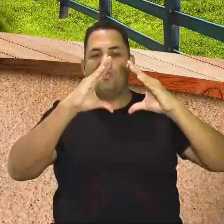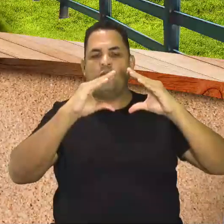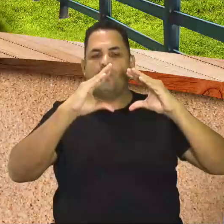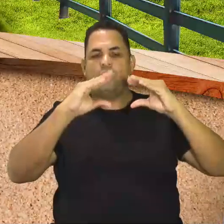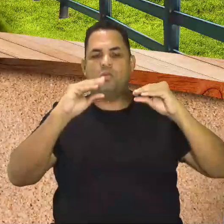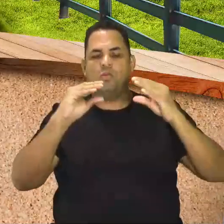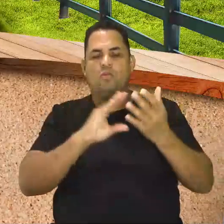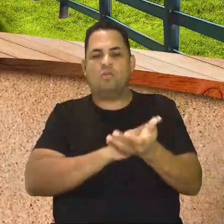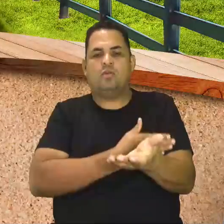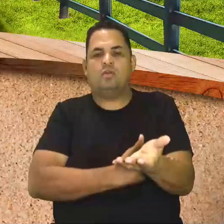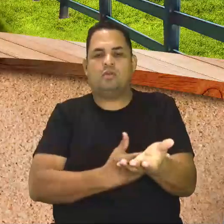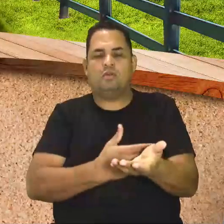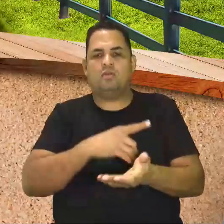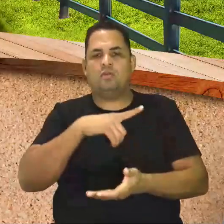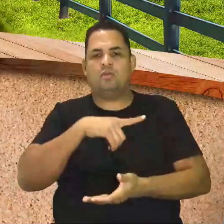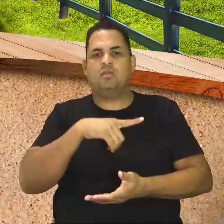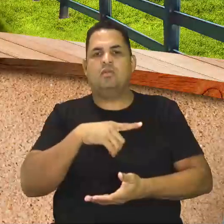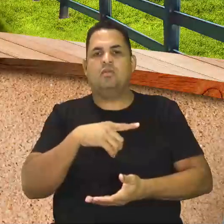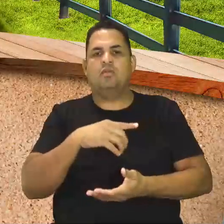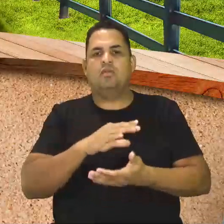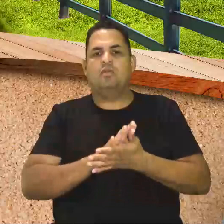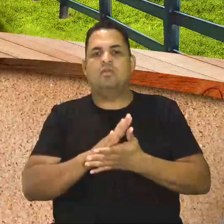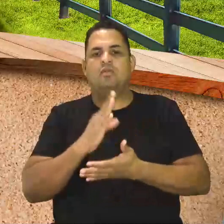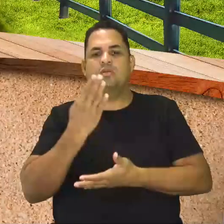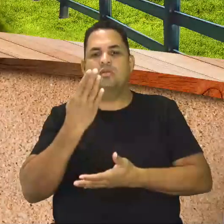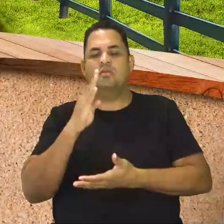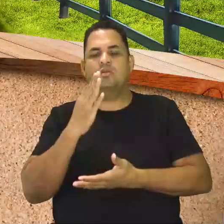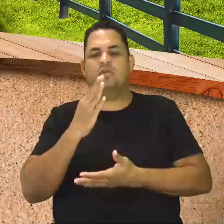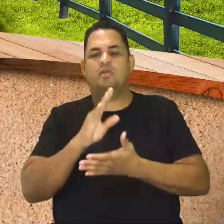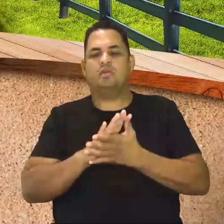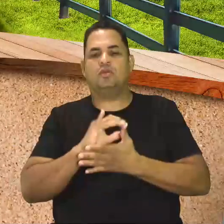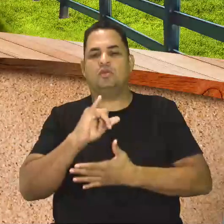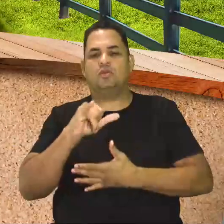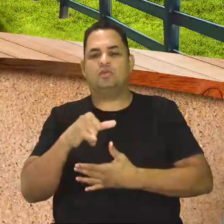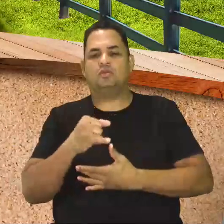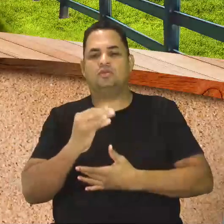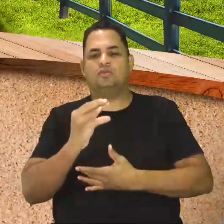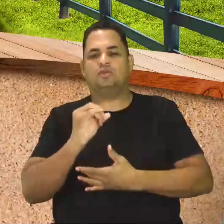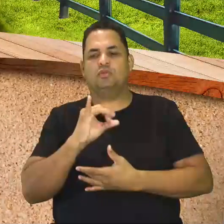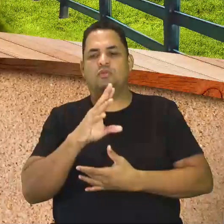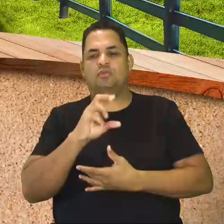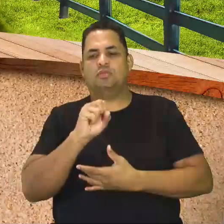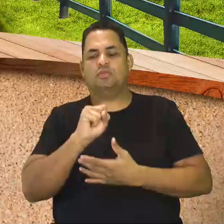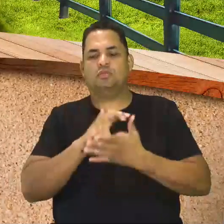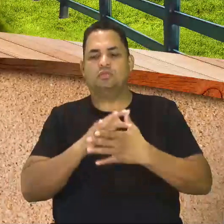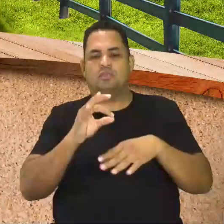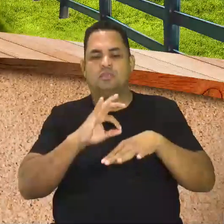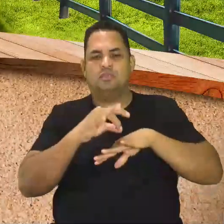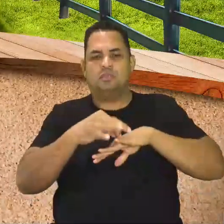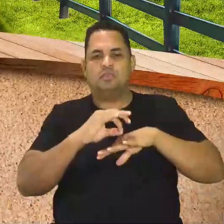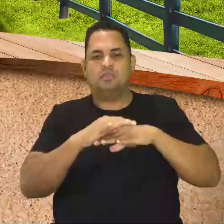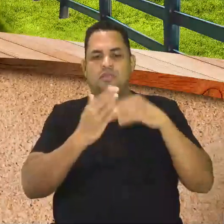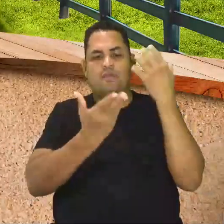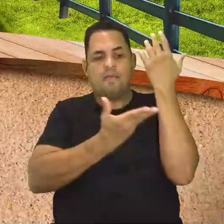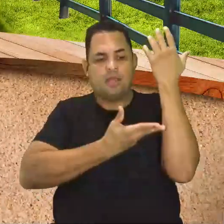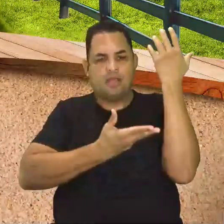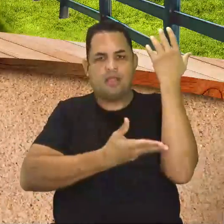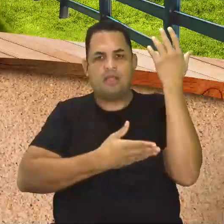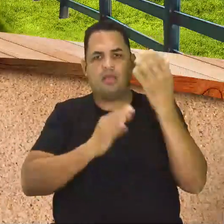algodão. Nós também temos o processo de biojoias, se a gente falar de sustentável,